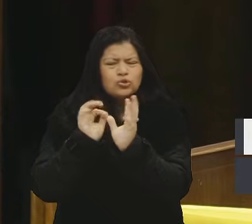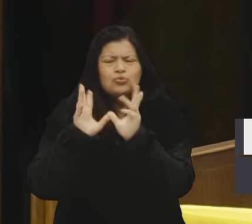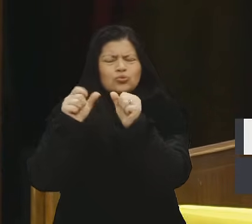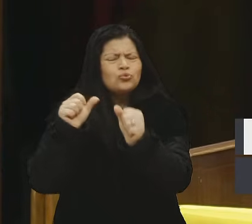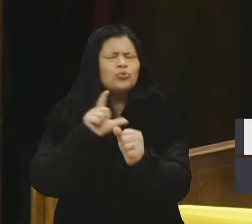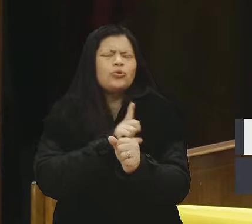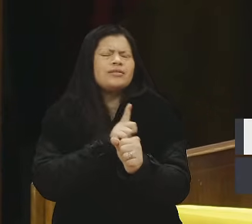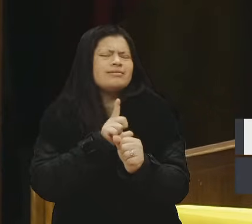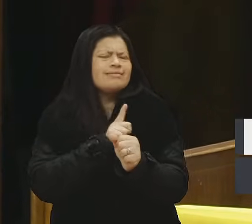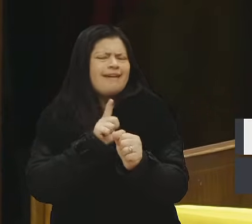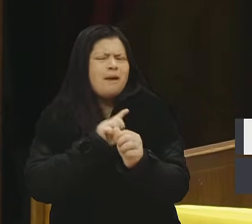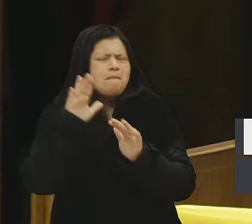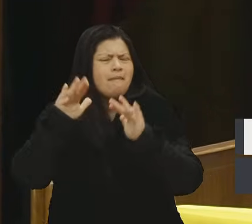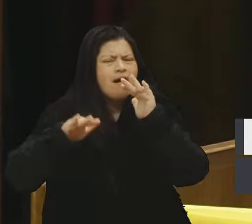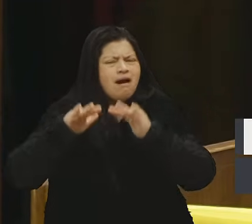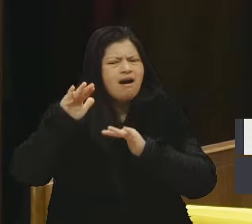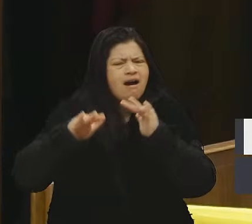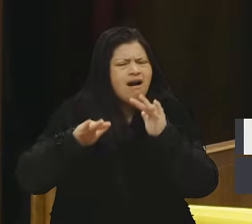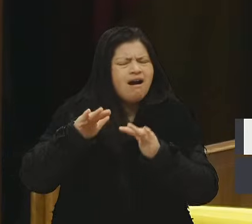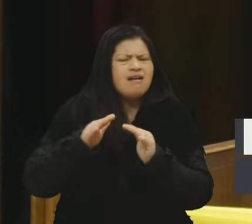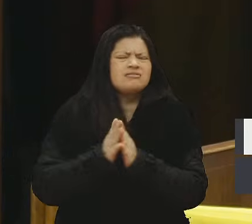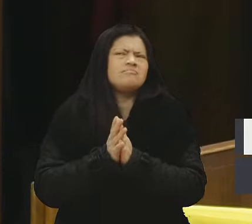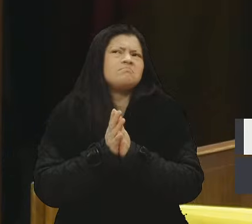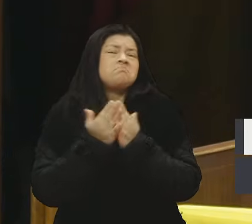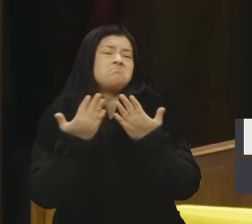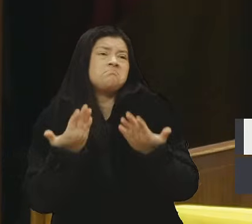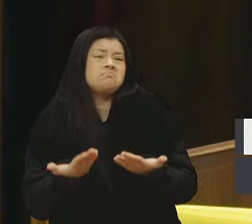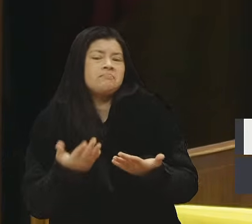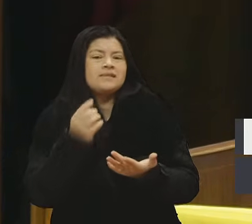um mais ou menos, um porém, um senão,